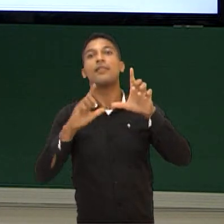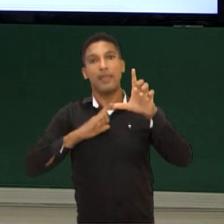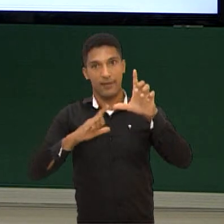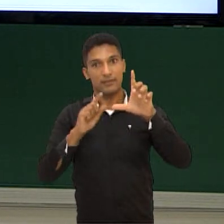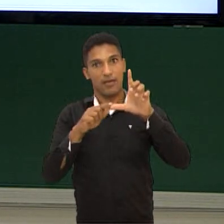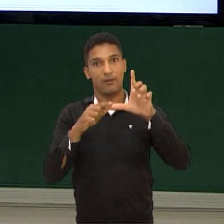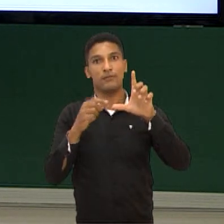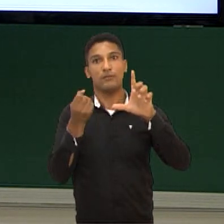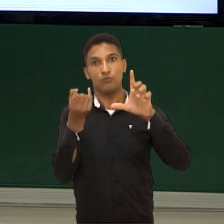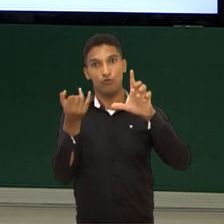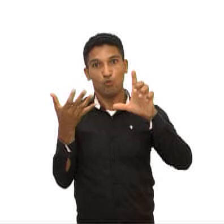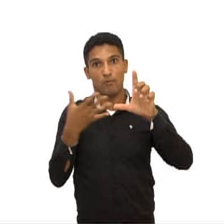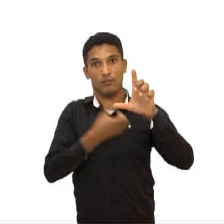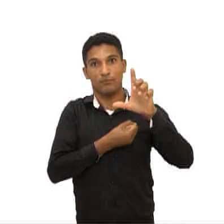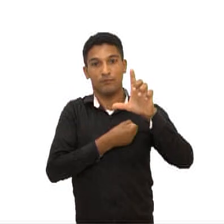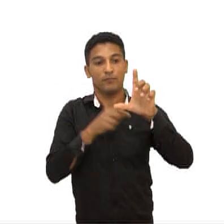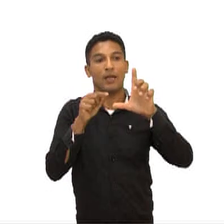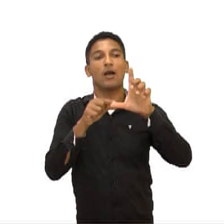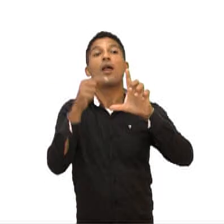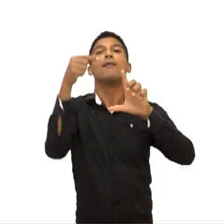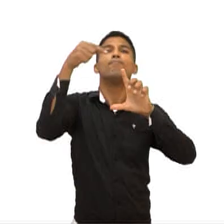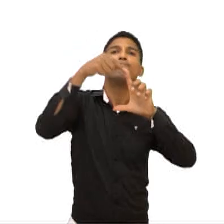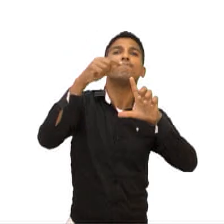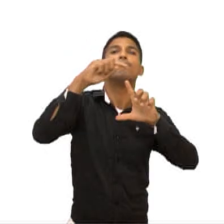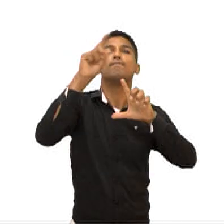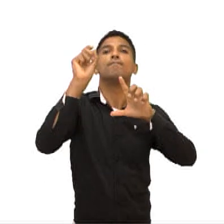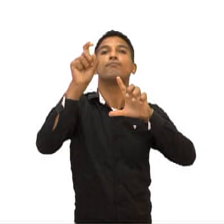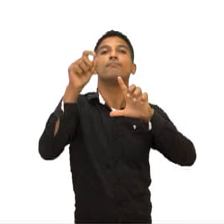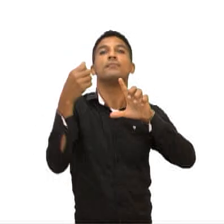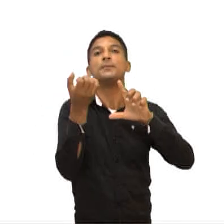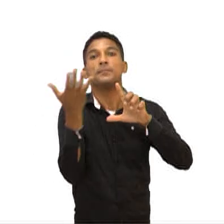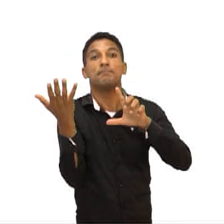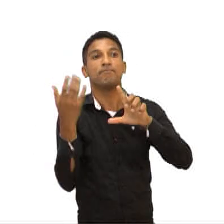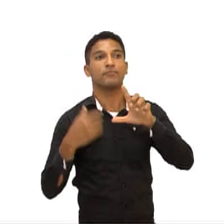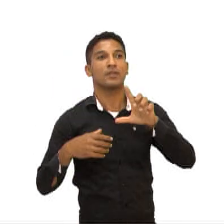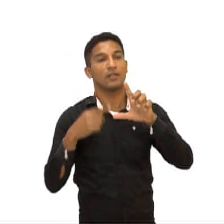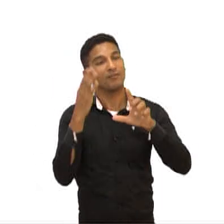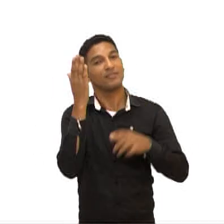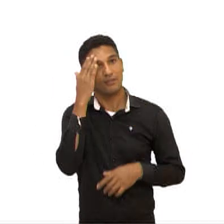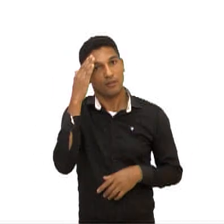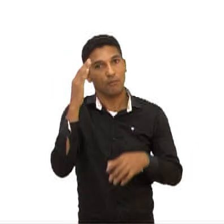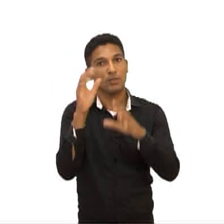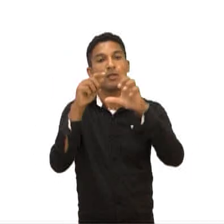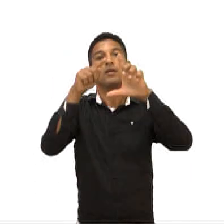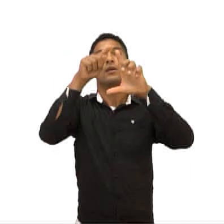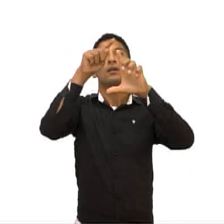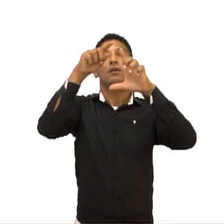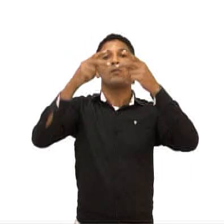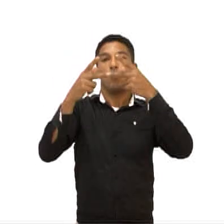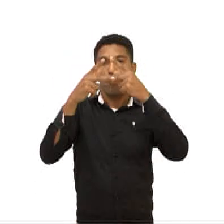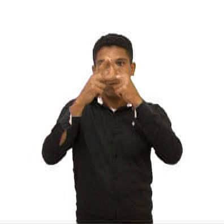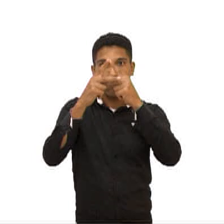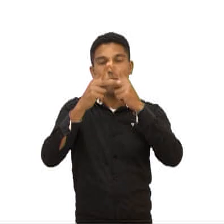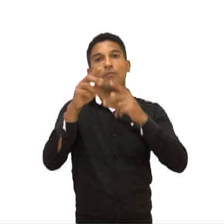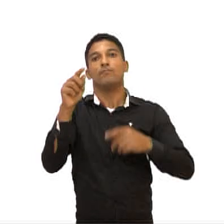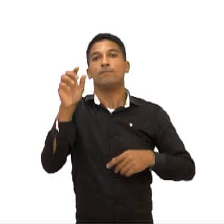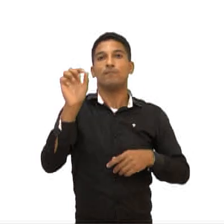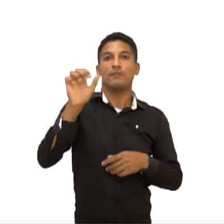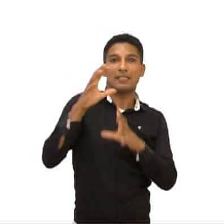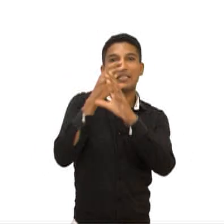um. Nós temos que a soma dos ângulos internos de um triângulo é 180. Com